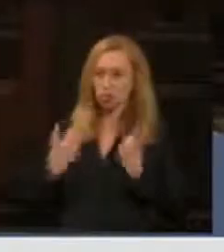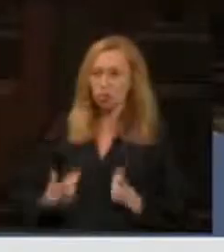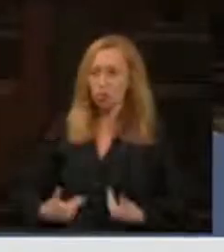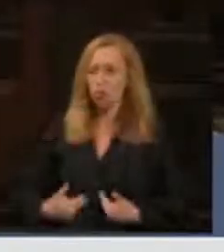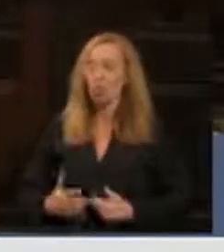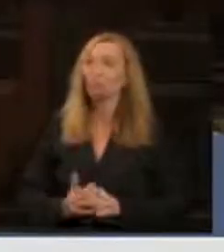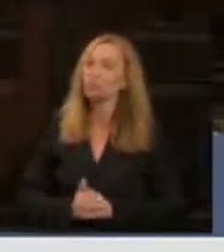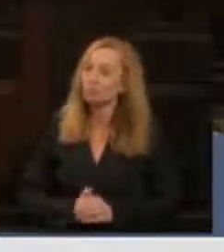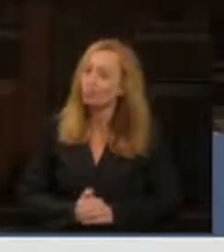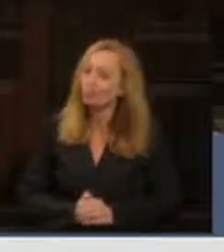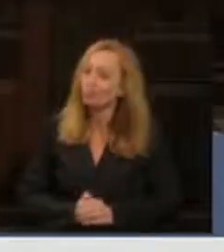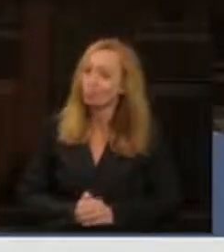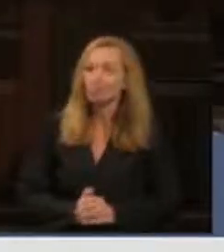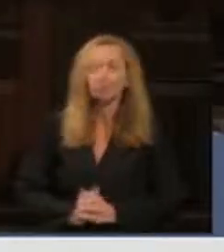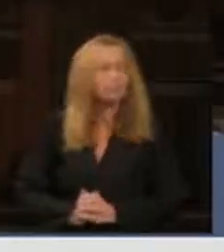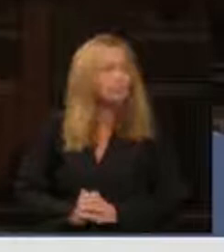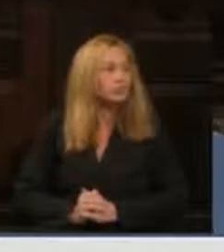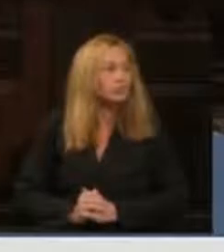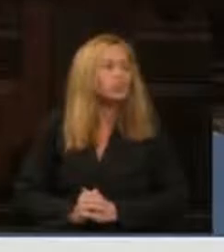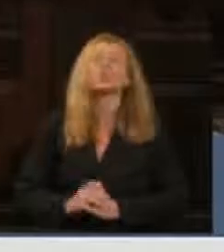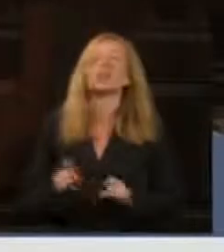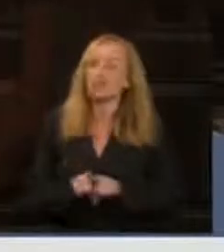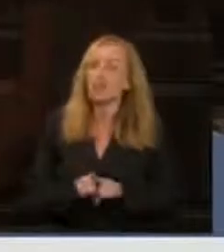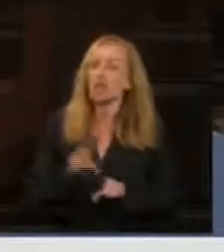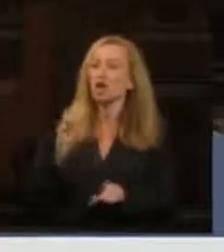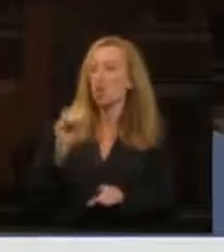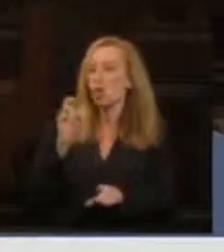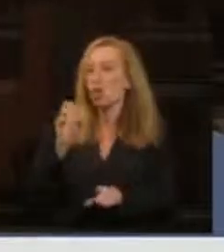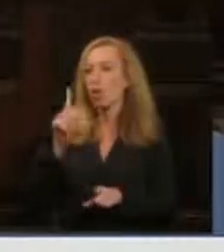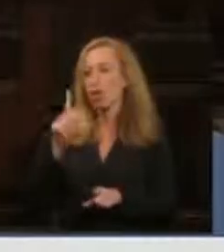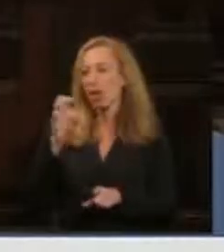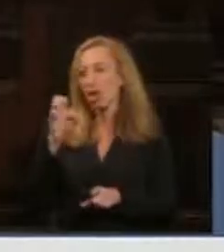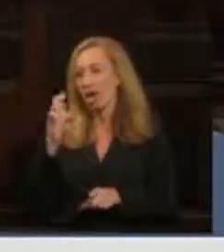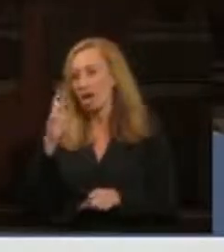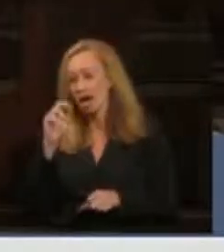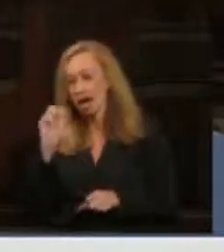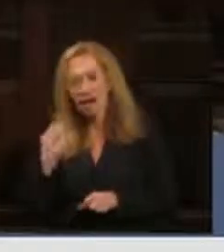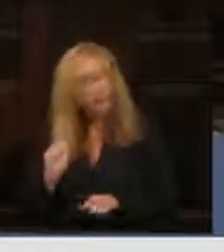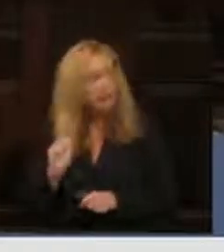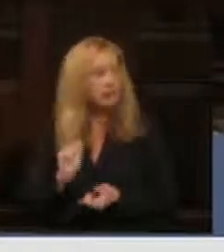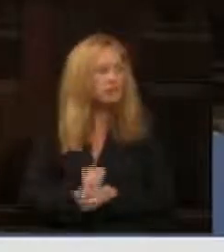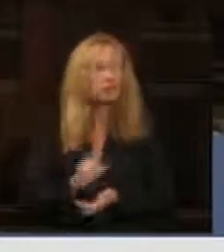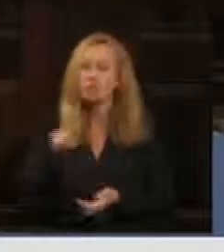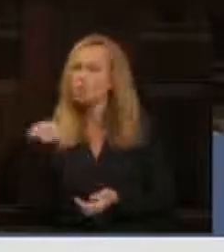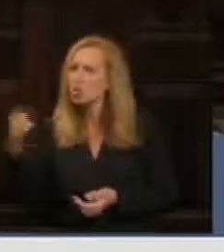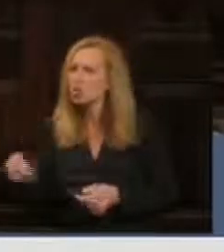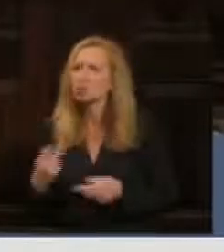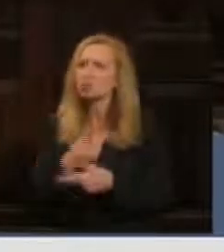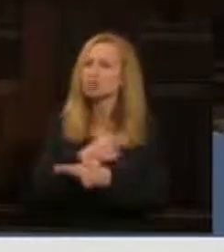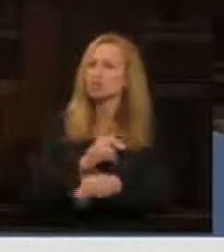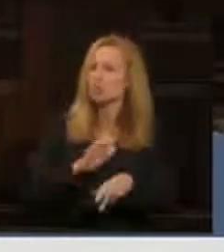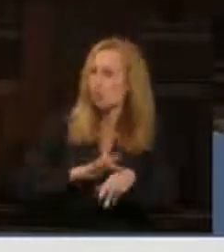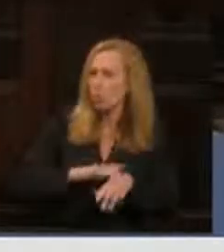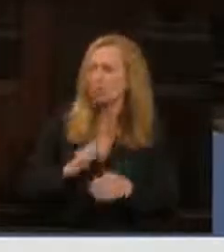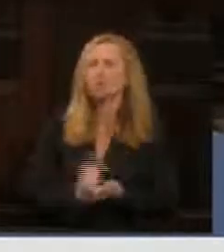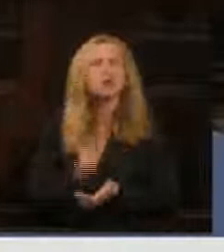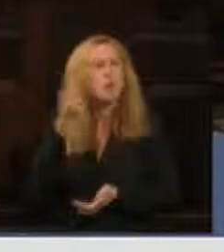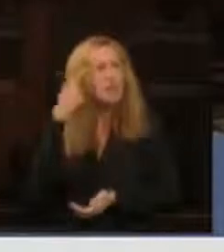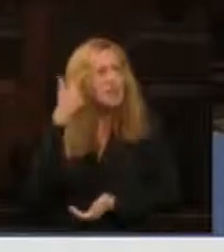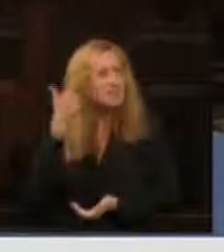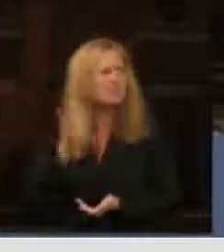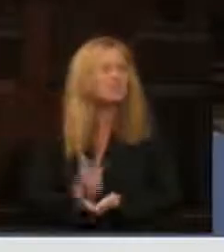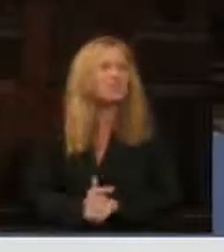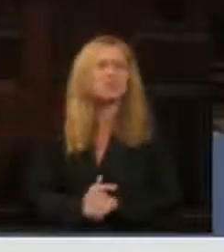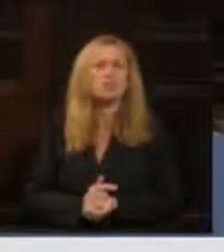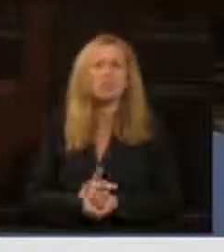diferentes doenças, da cólera a diversos outros exemplos. Então, quando a gente pensa o Dia Mundial